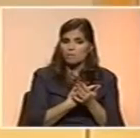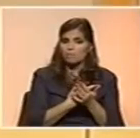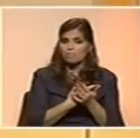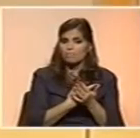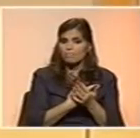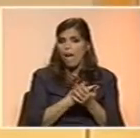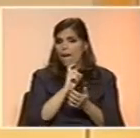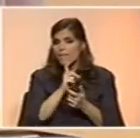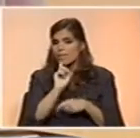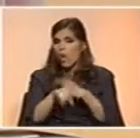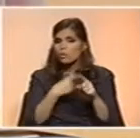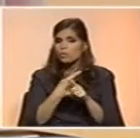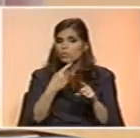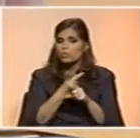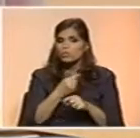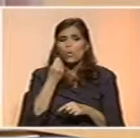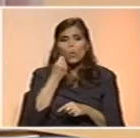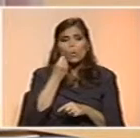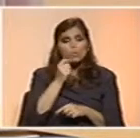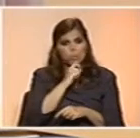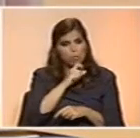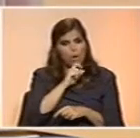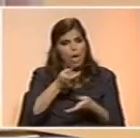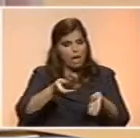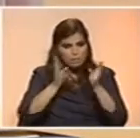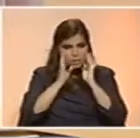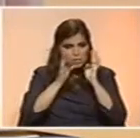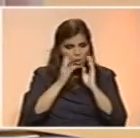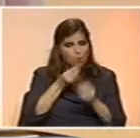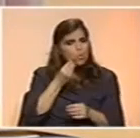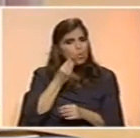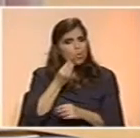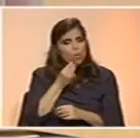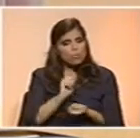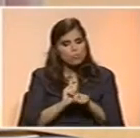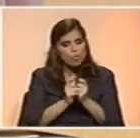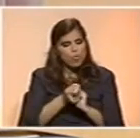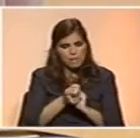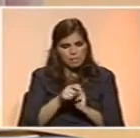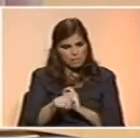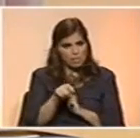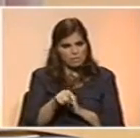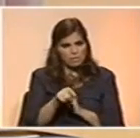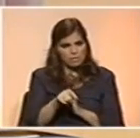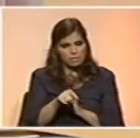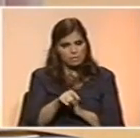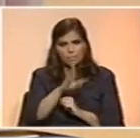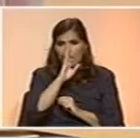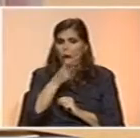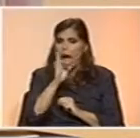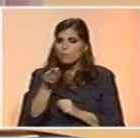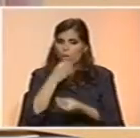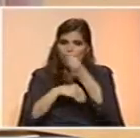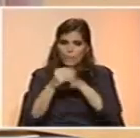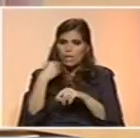coisas, e como é que é possível estar atento, ou como é que devemos estar atento a estas mudanças, a estas alterações de regime